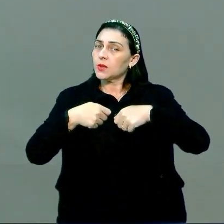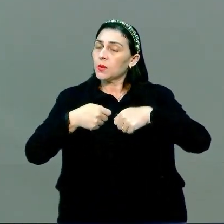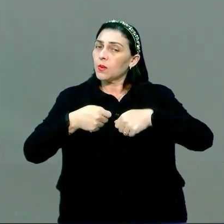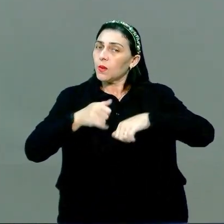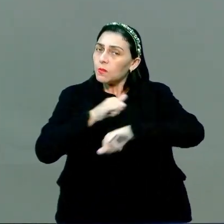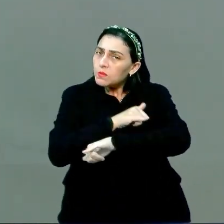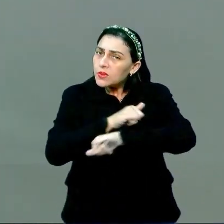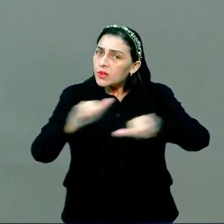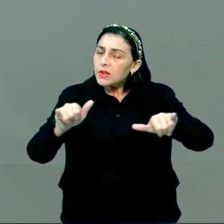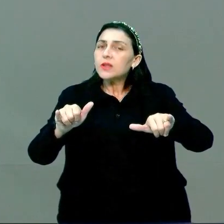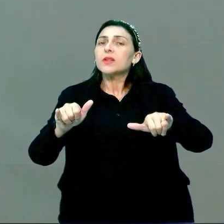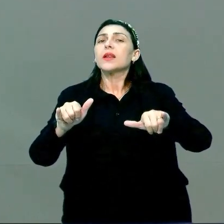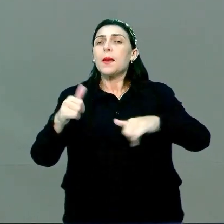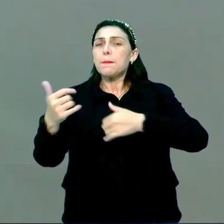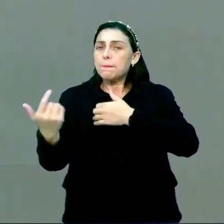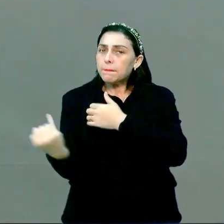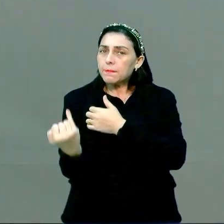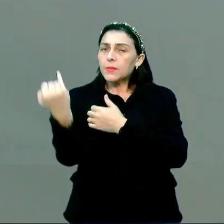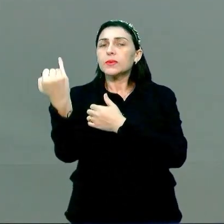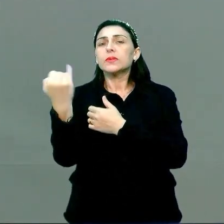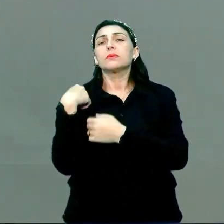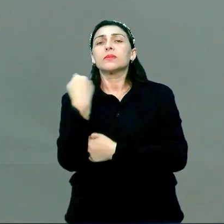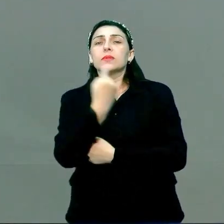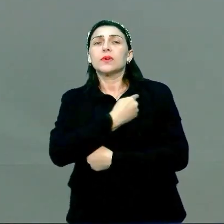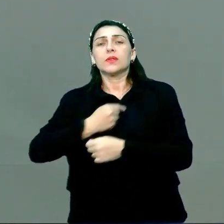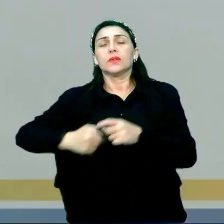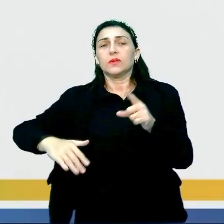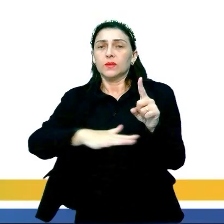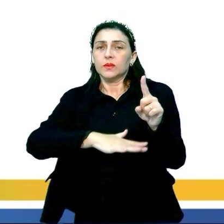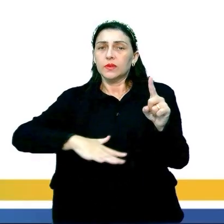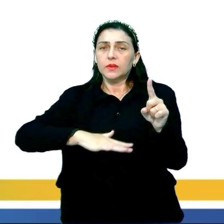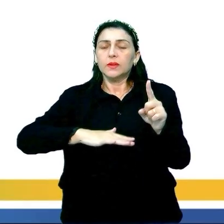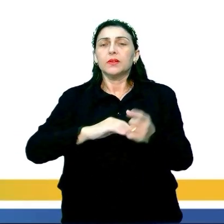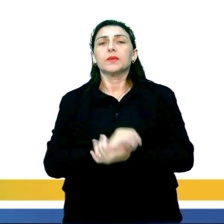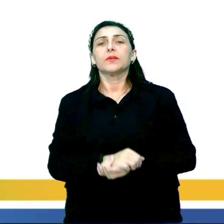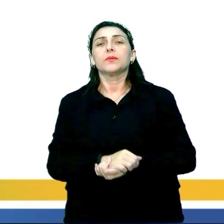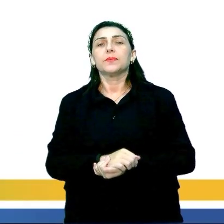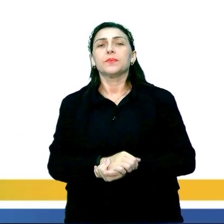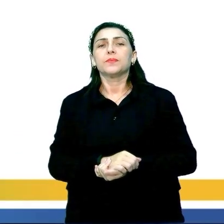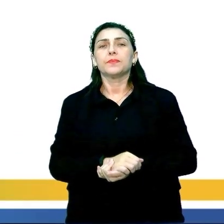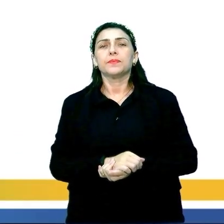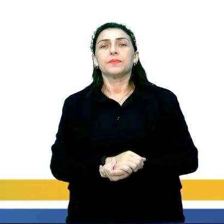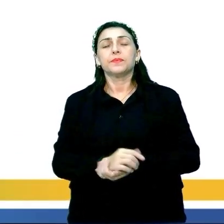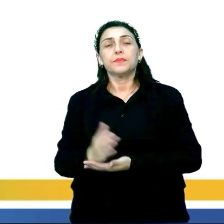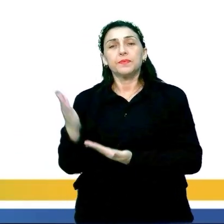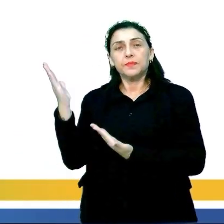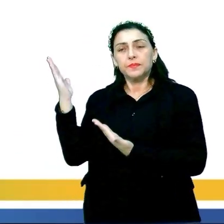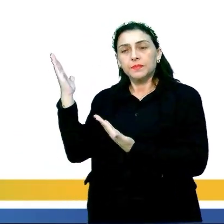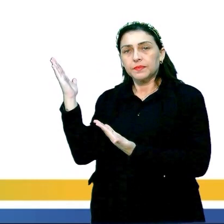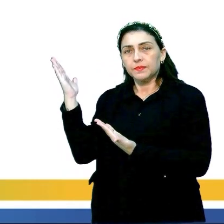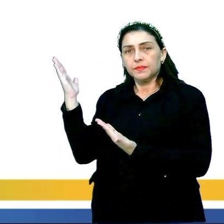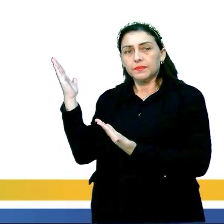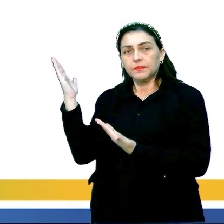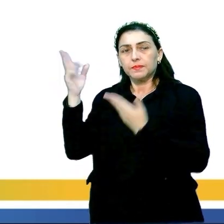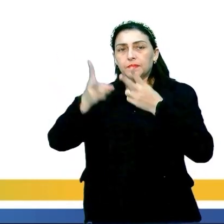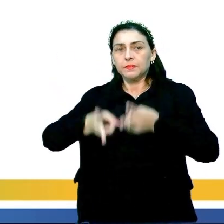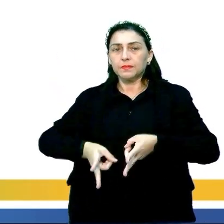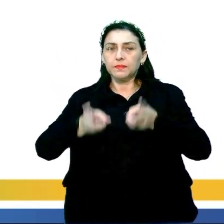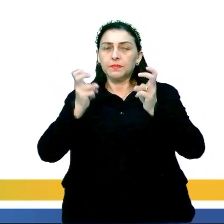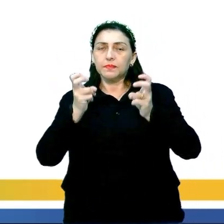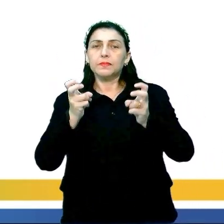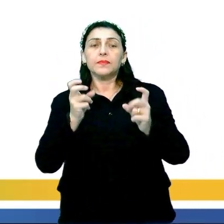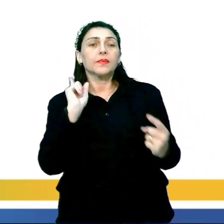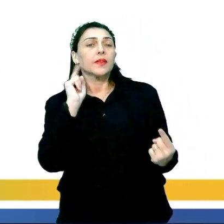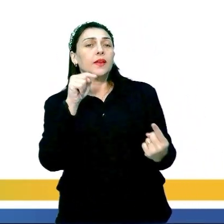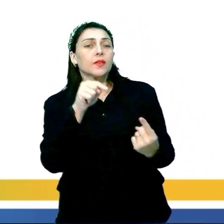essa informação, ela é de fundamental importância para a nossa sociedade. E aí, vamos observar aí